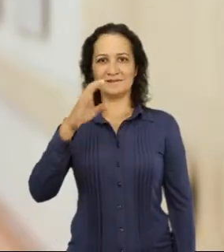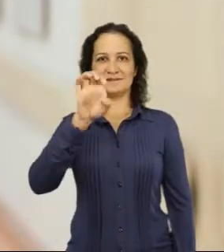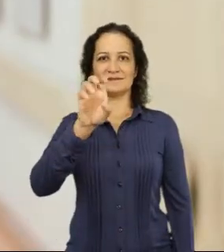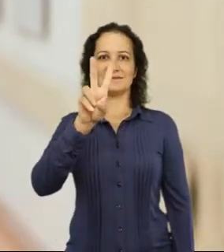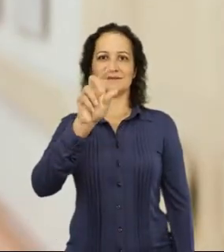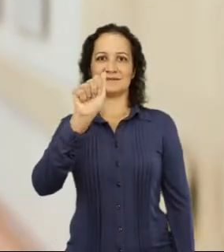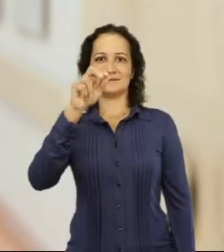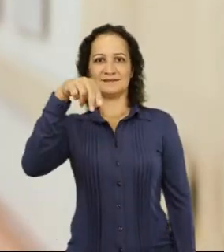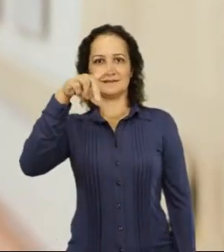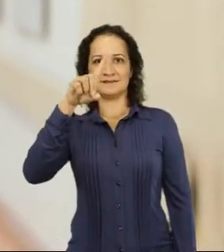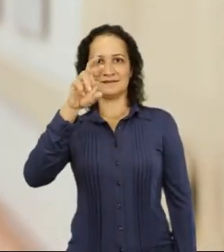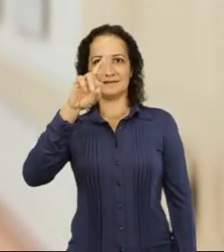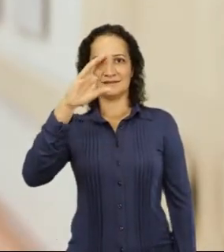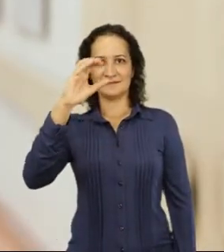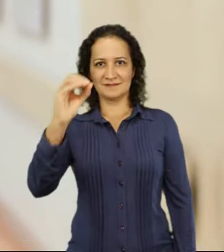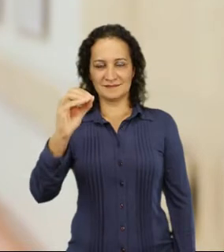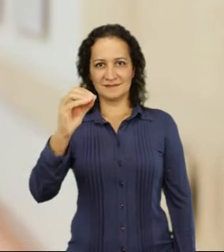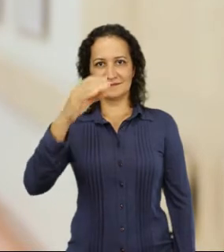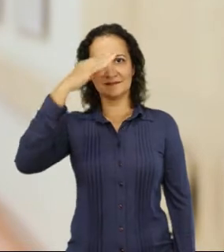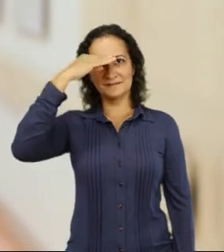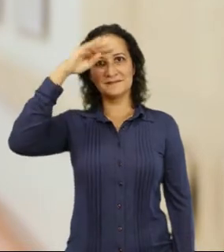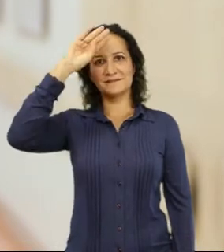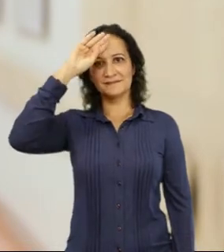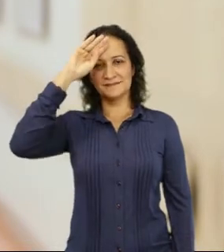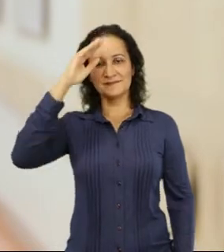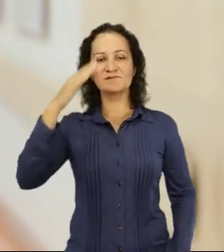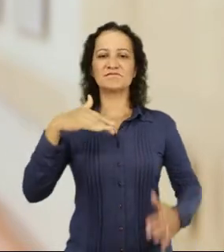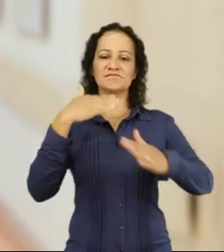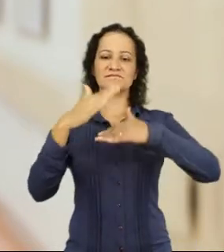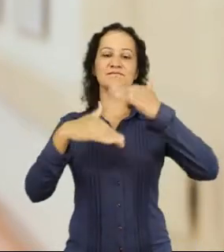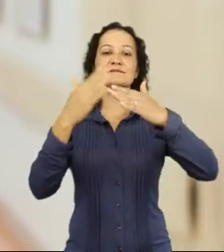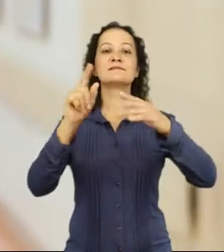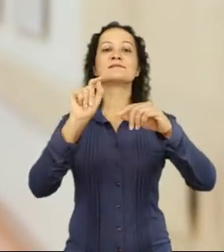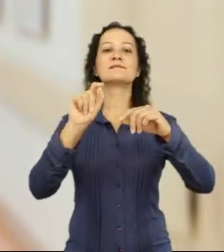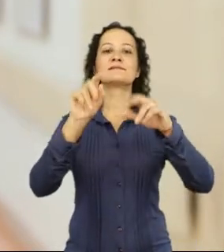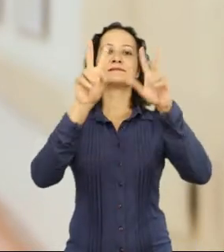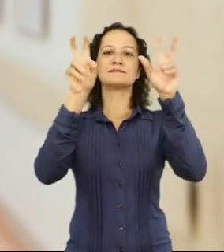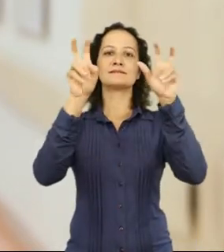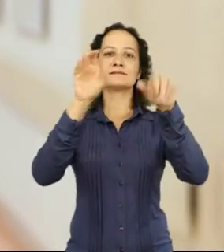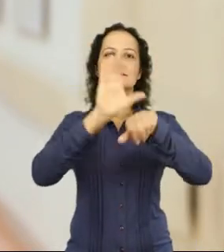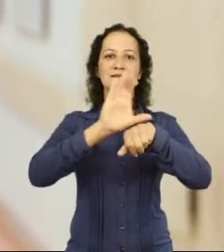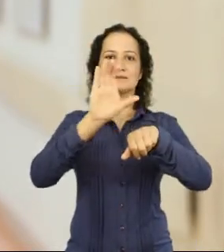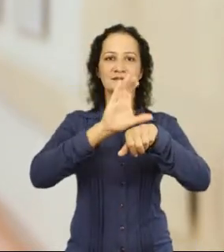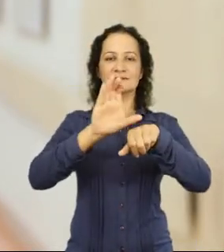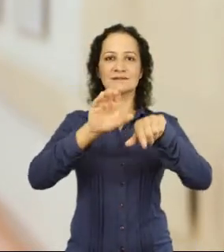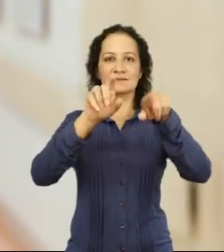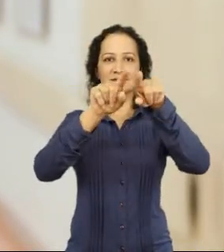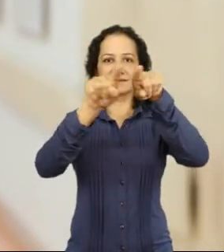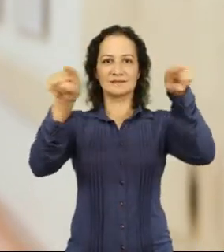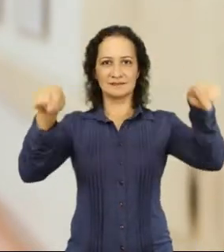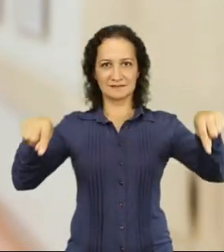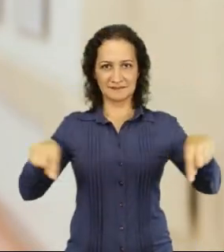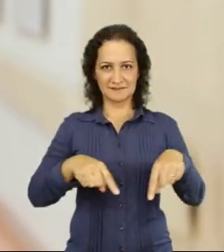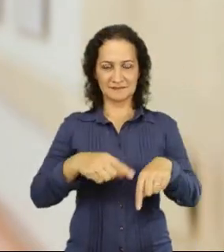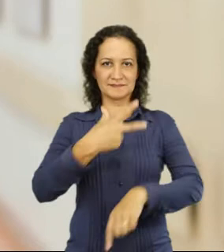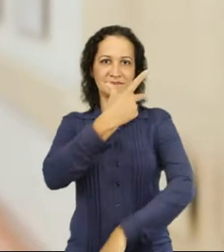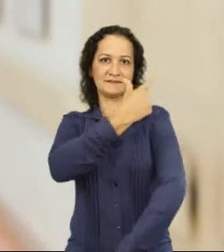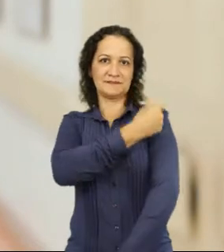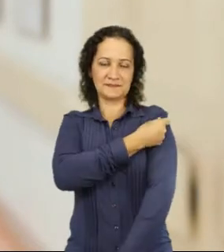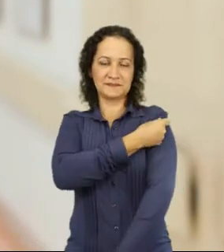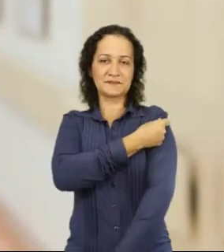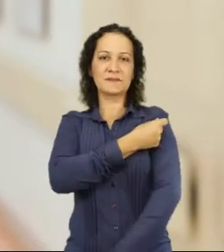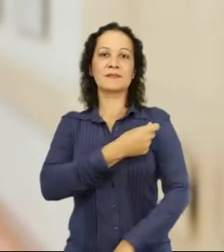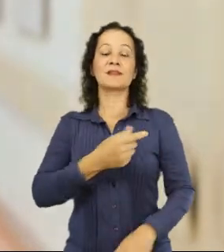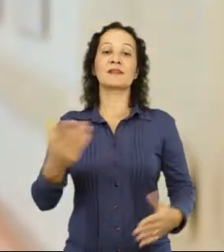Olá, eu sou o enfermeiro Evandro Ramos. Estamos desenvolvendo juntos aqui o curso de capacitação em sala de vacina. Esta é a aula 1 do módulo